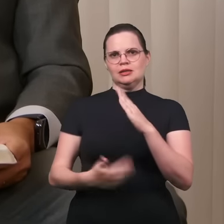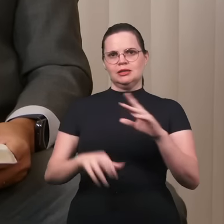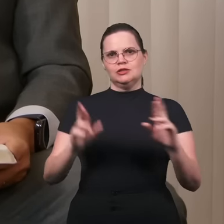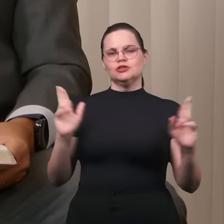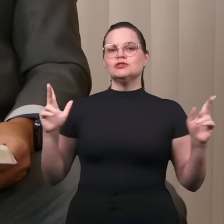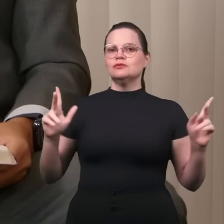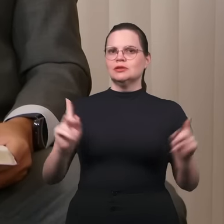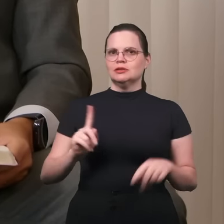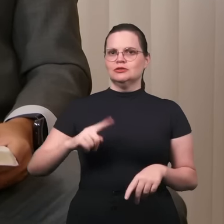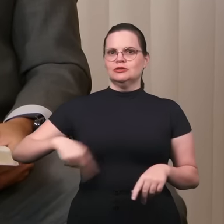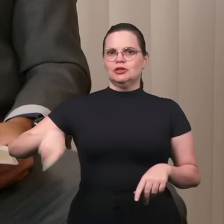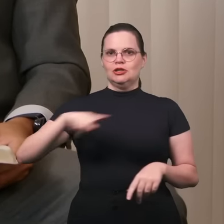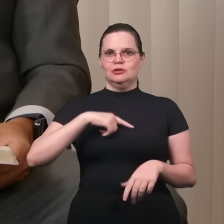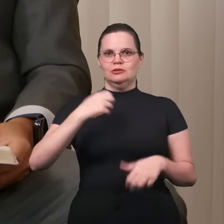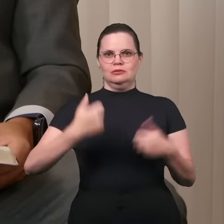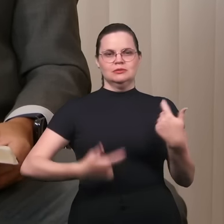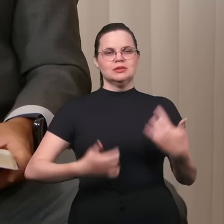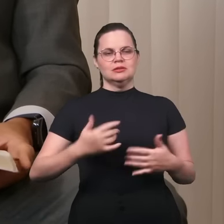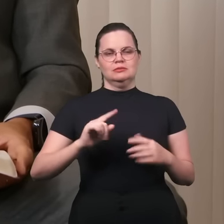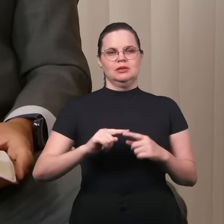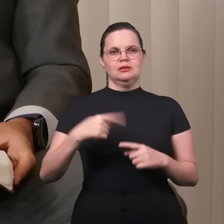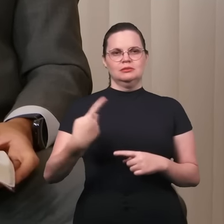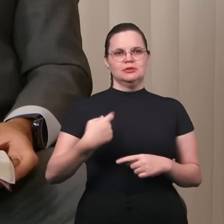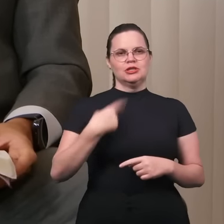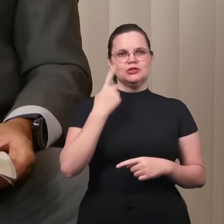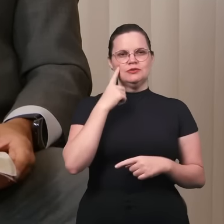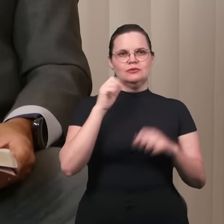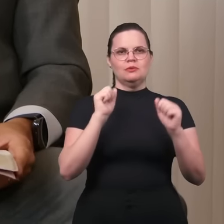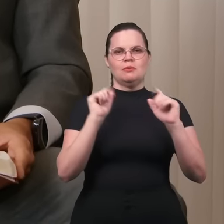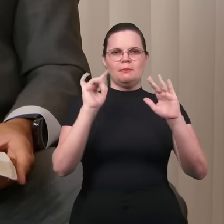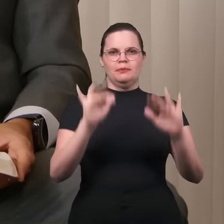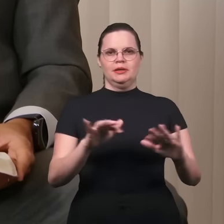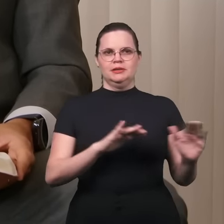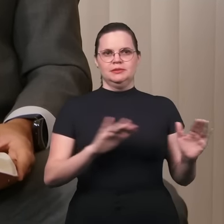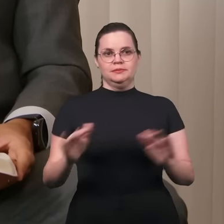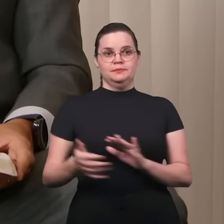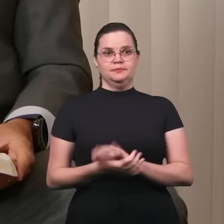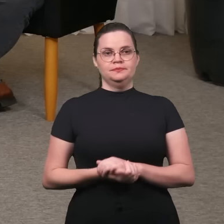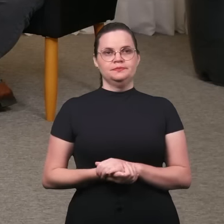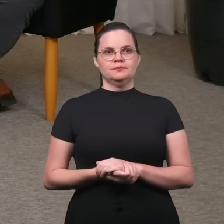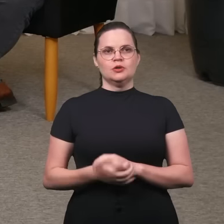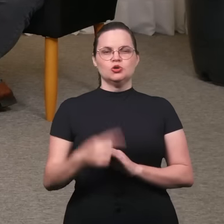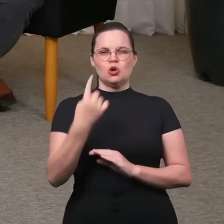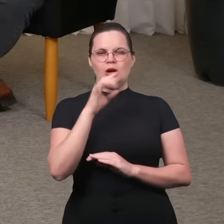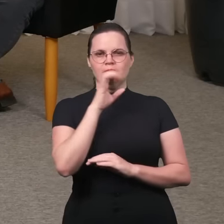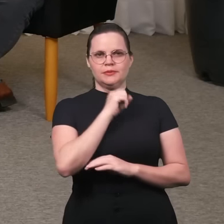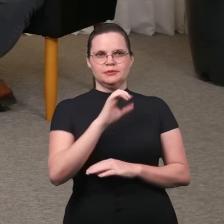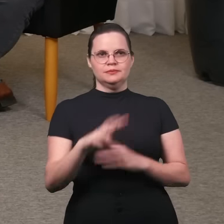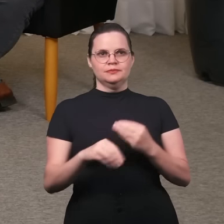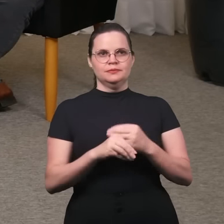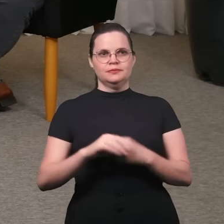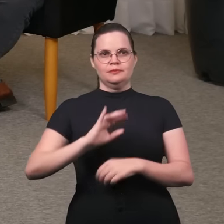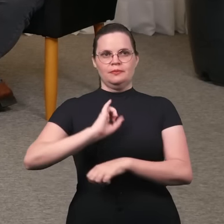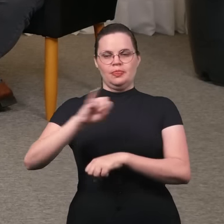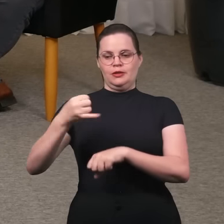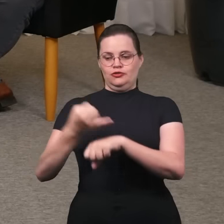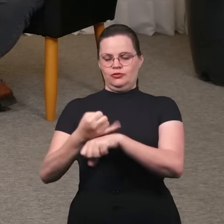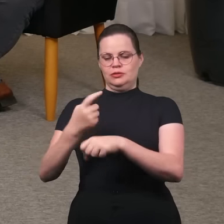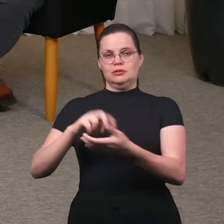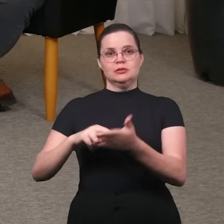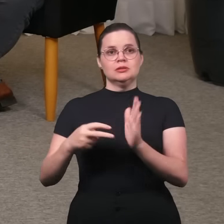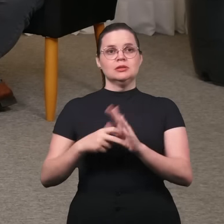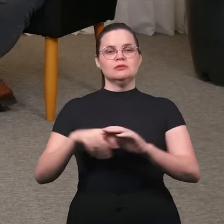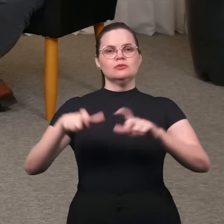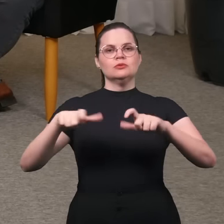né, Abner? Exatamente. E nós vamos ver que bênção. Só uma palavra, pastor Certo. Márcio. Jerusalém significa lugar de paz, né?